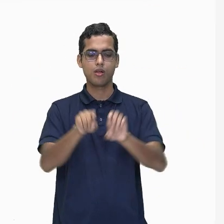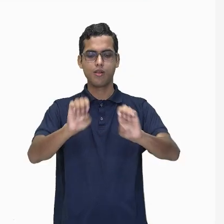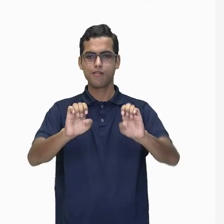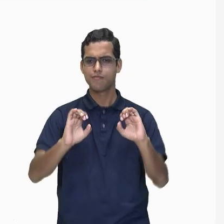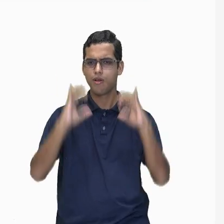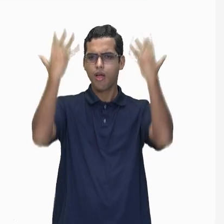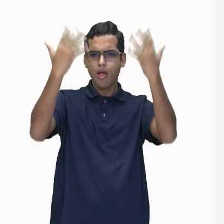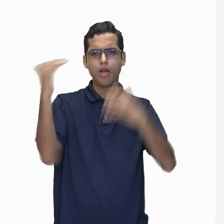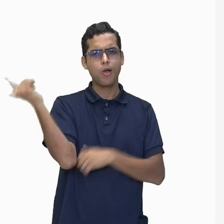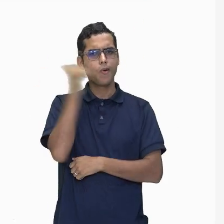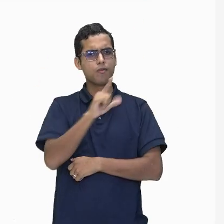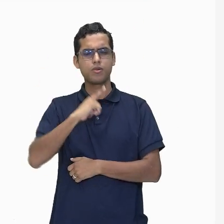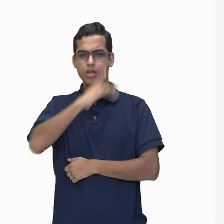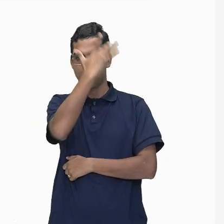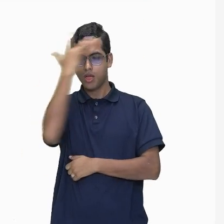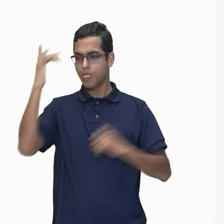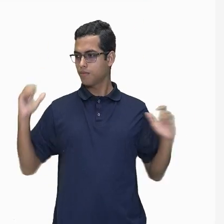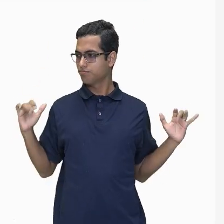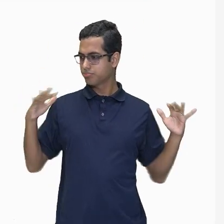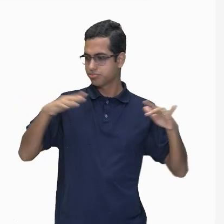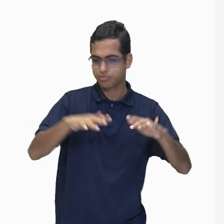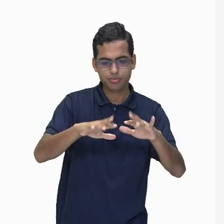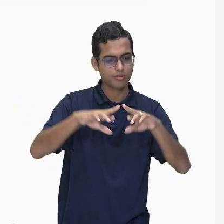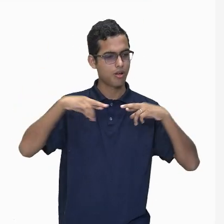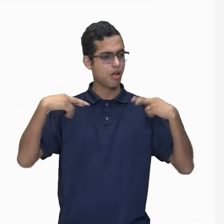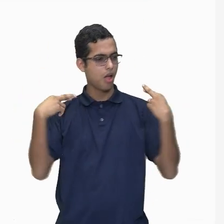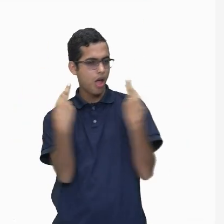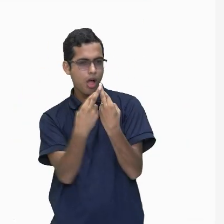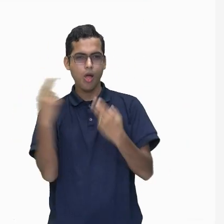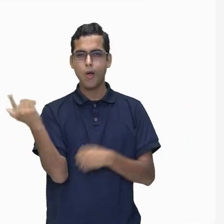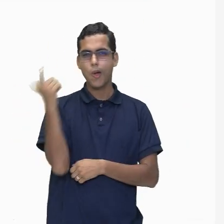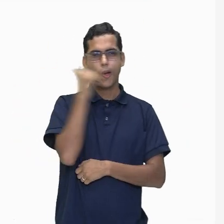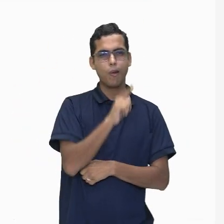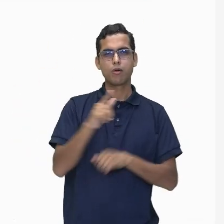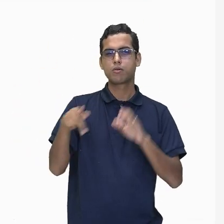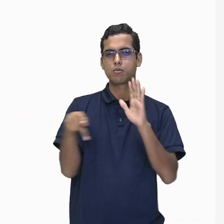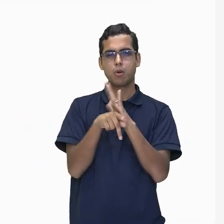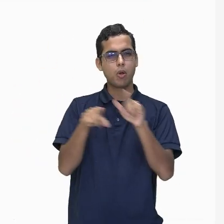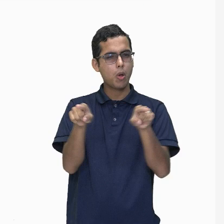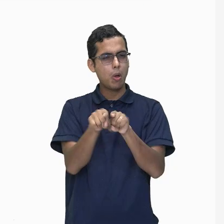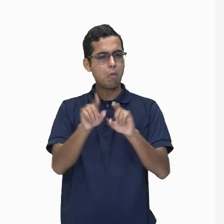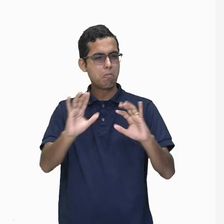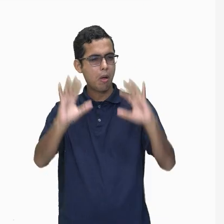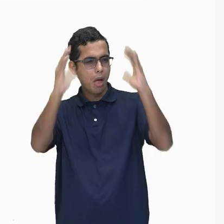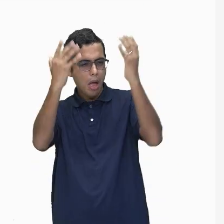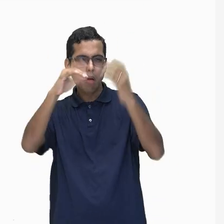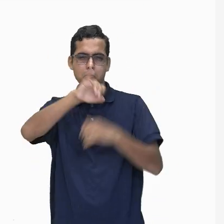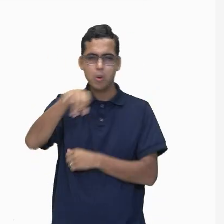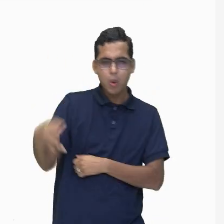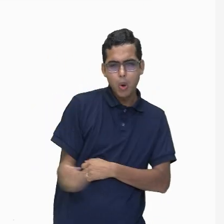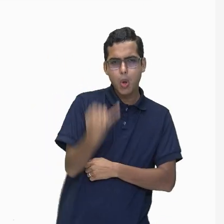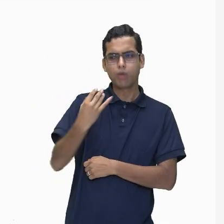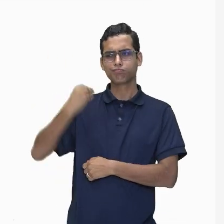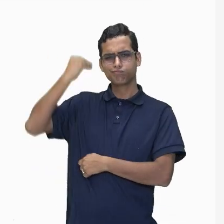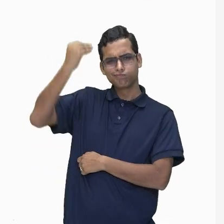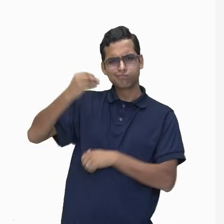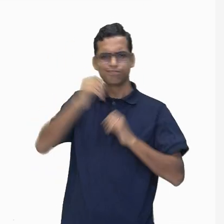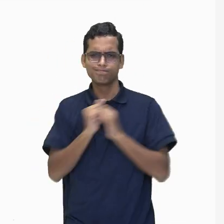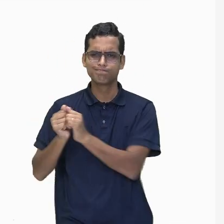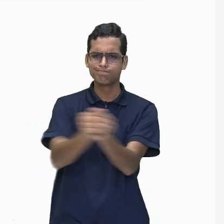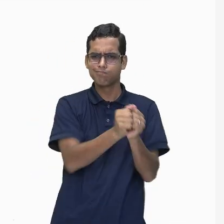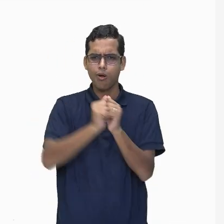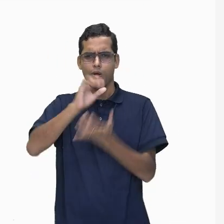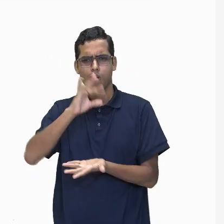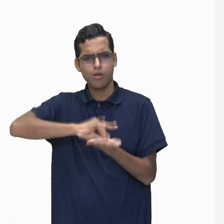reúnem as pessoas, que comemoram, fazem comemorações, fazem vivências juntos ali, e